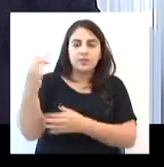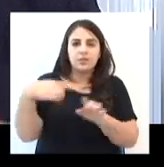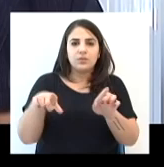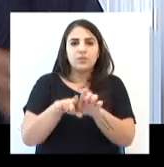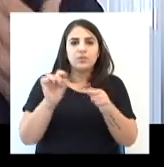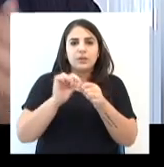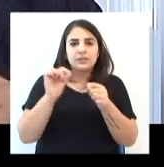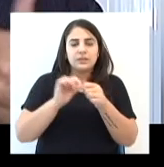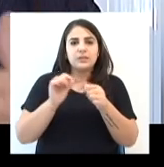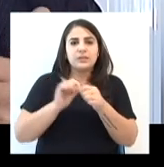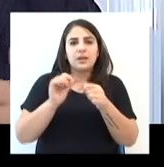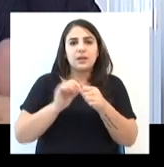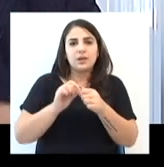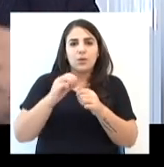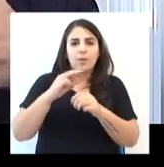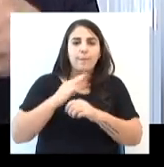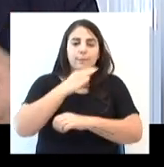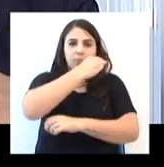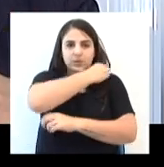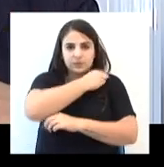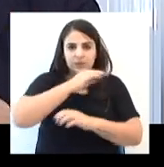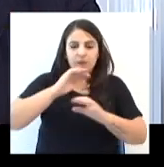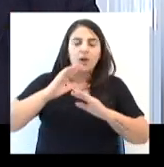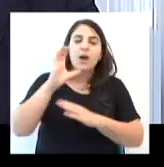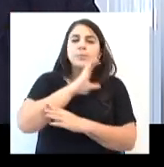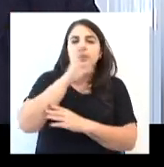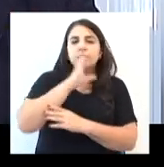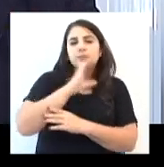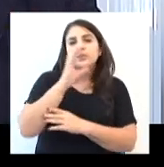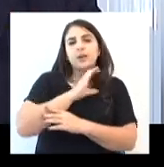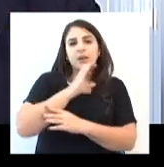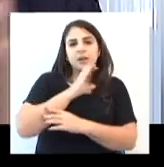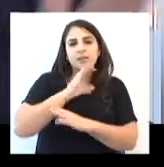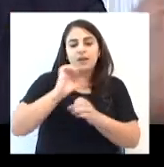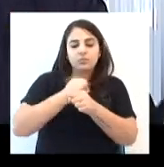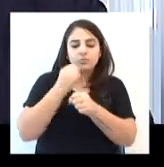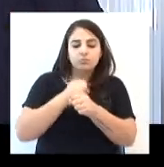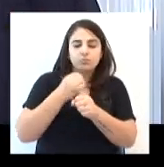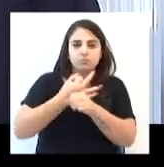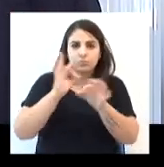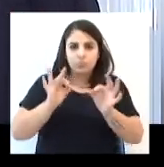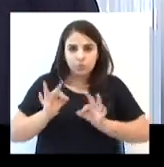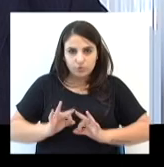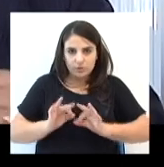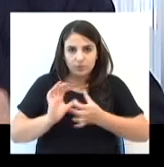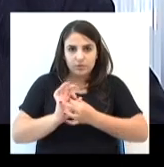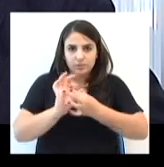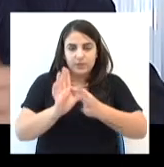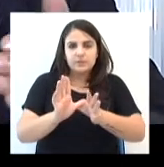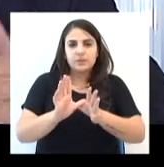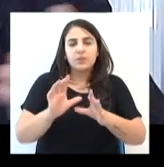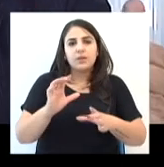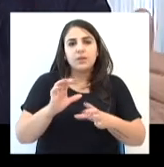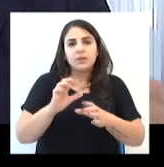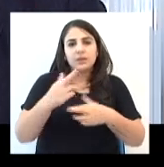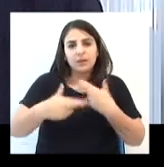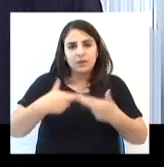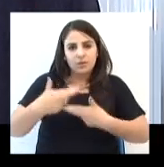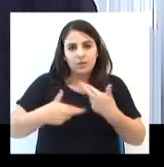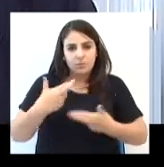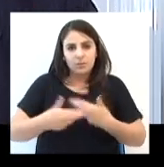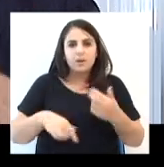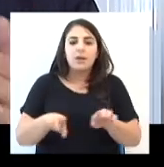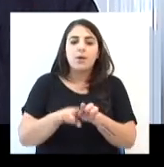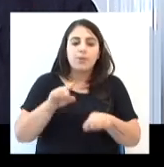então, para que haja agilidade na construção do projeto e depois a licitação e a obra sair, e que é um prazo